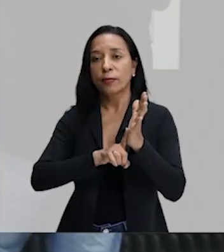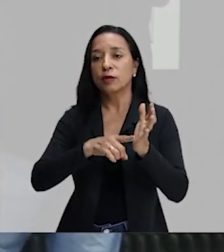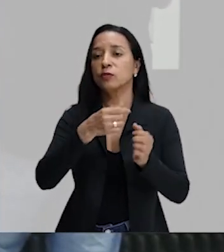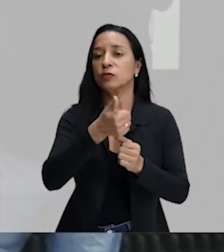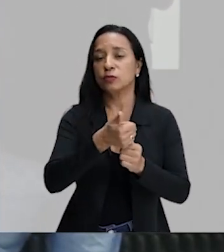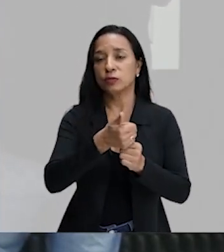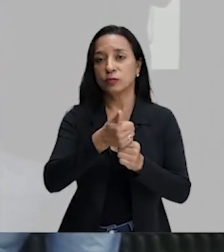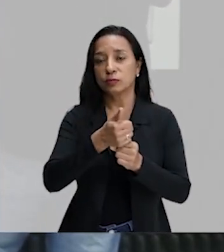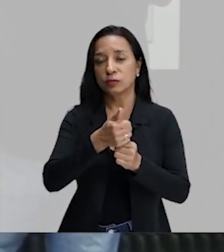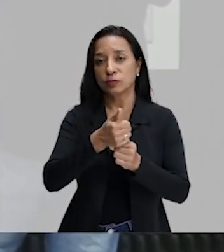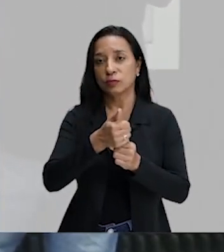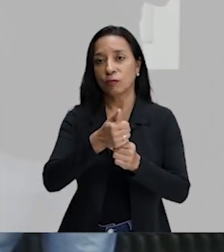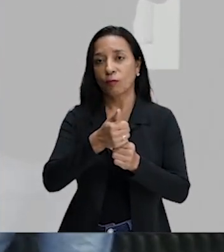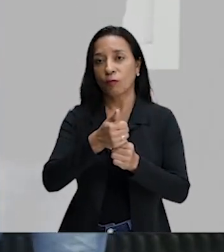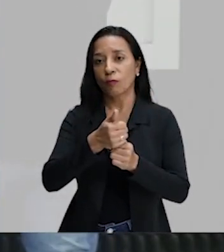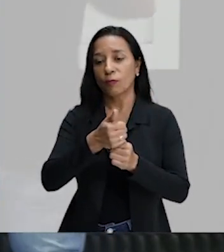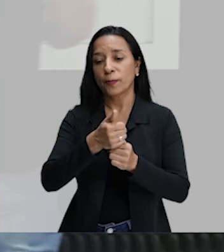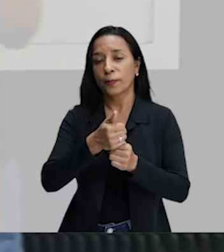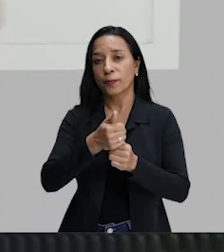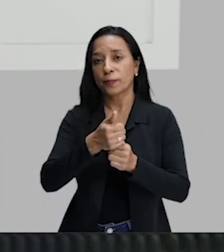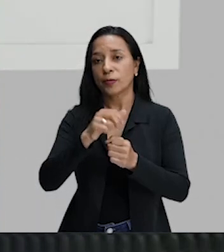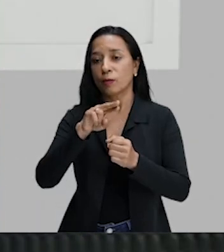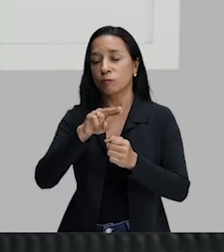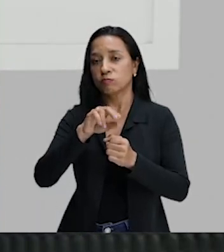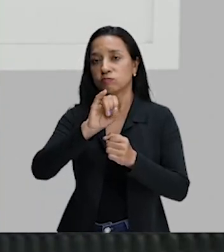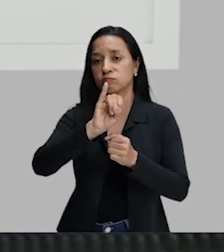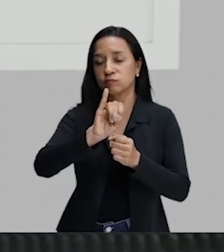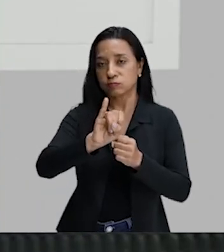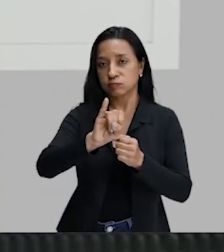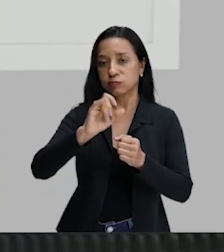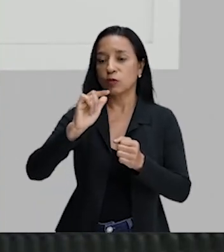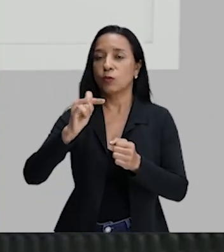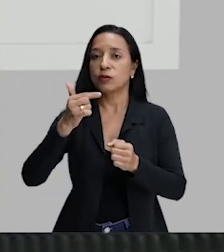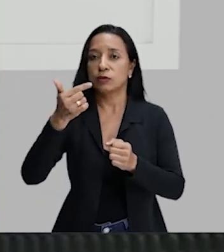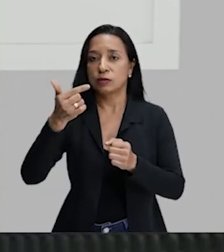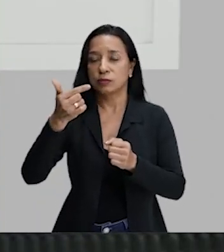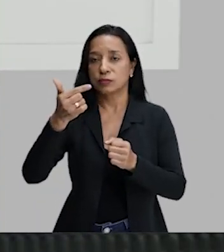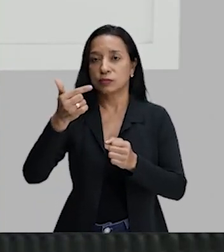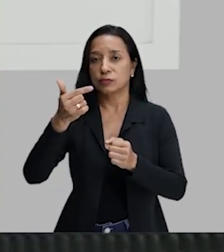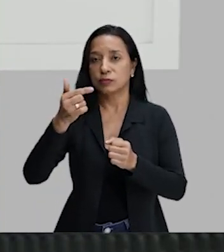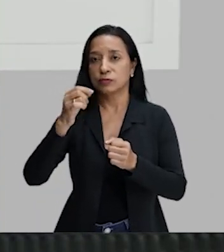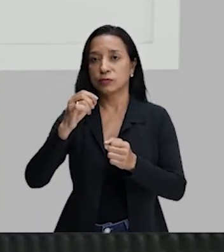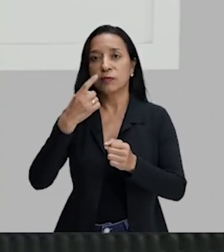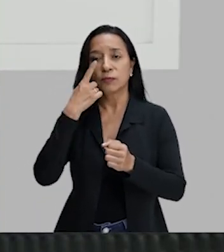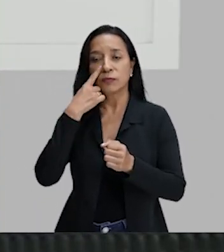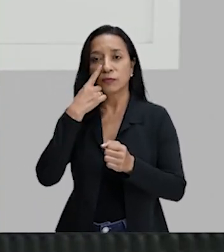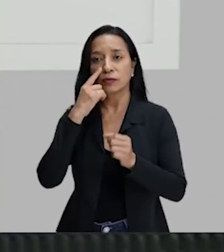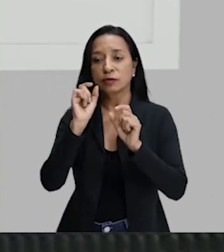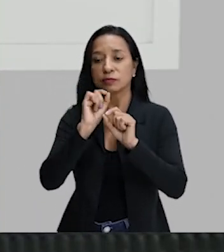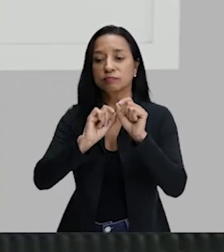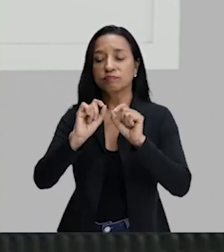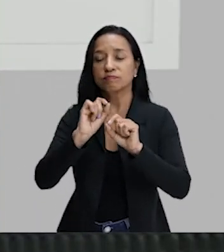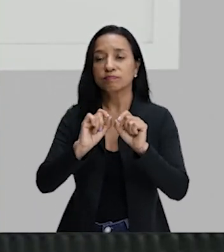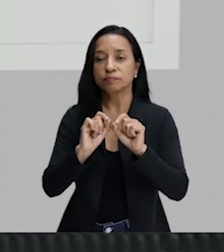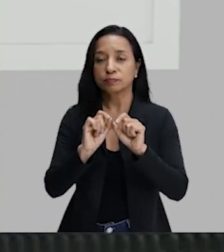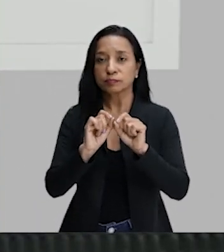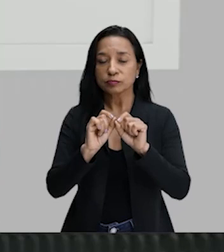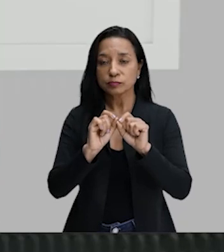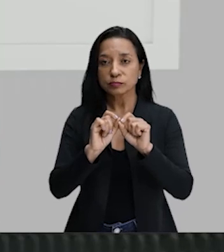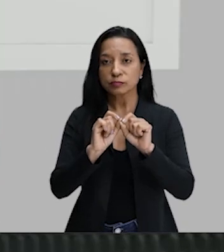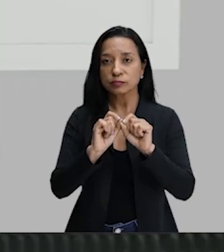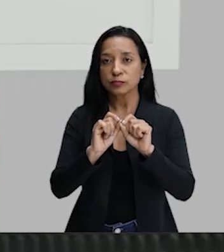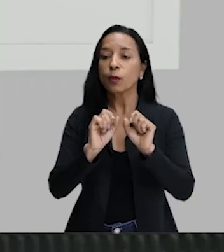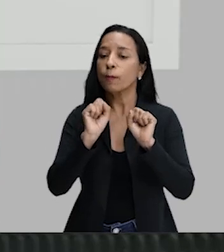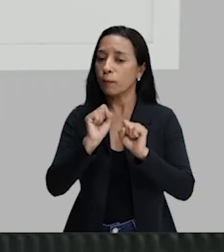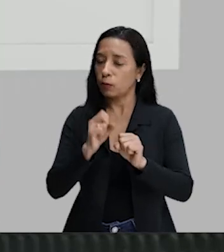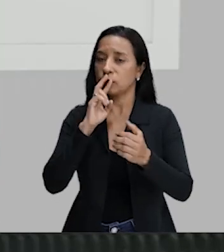vou chamar esse carinha aqui de I ao quadrado. Certo? Aí veja que agora dá para a